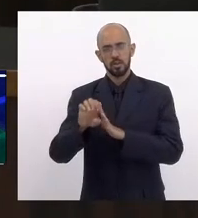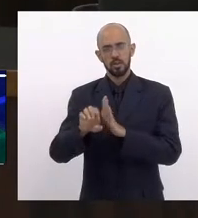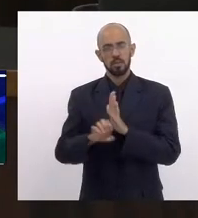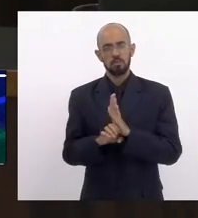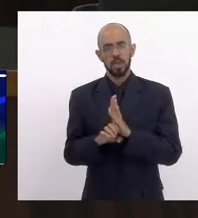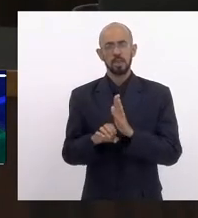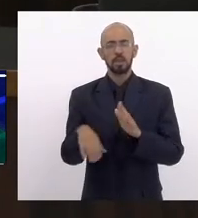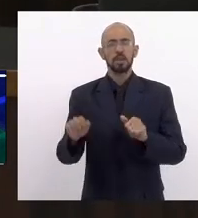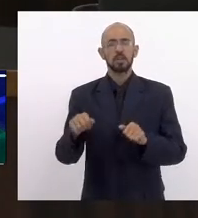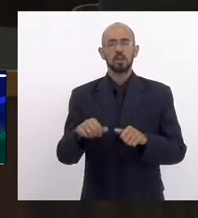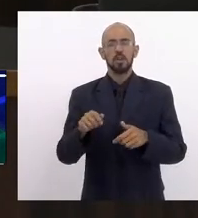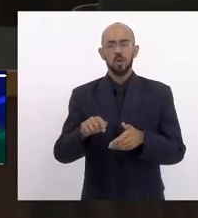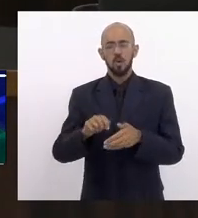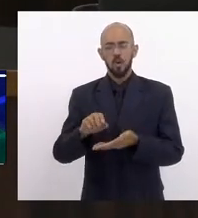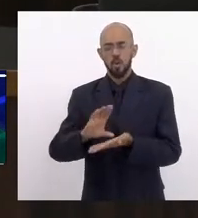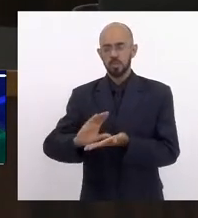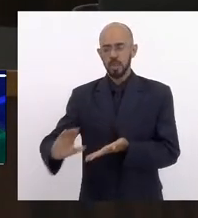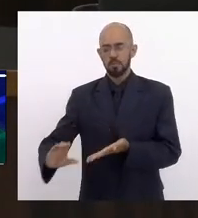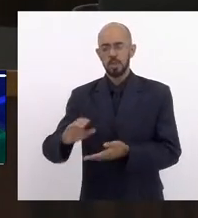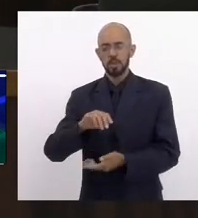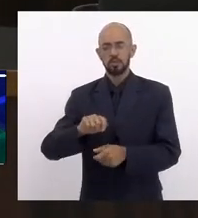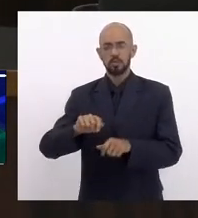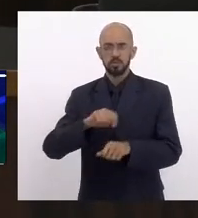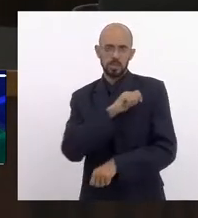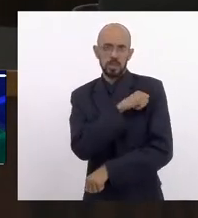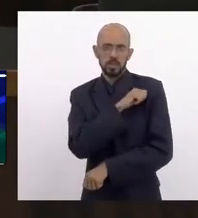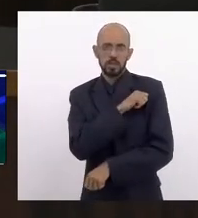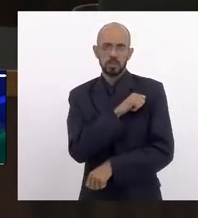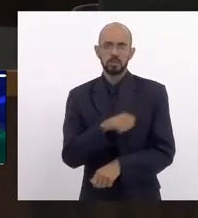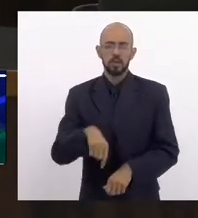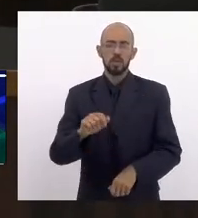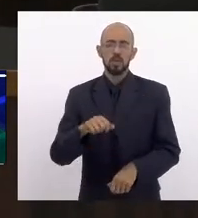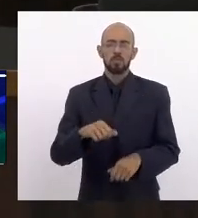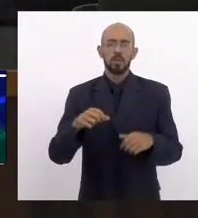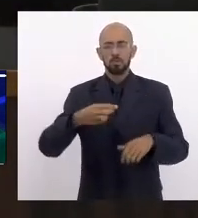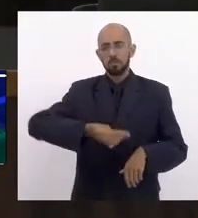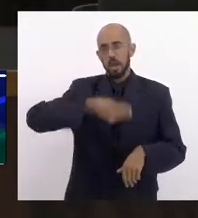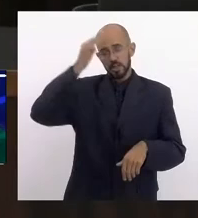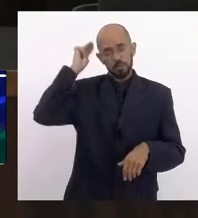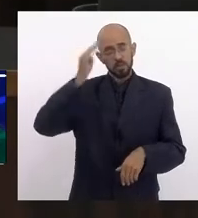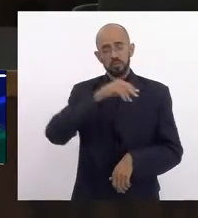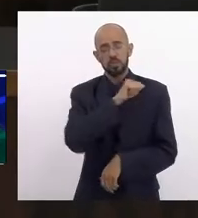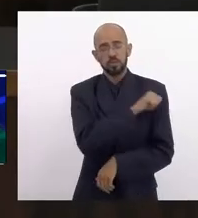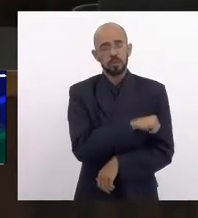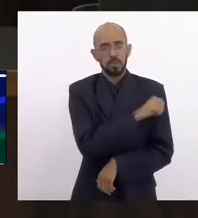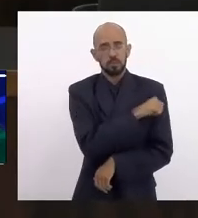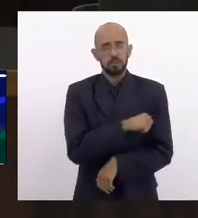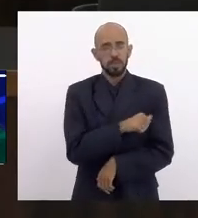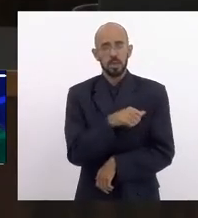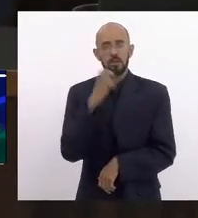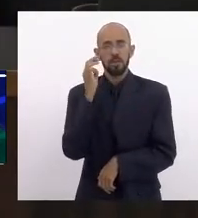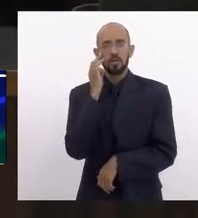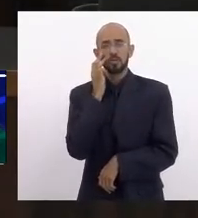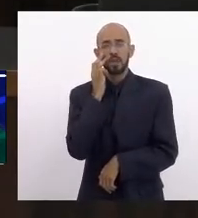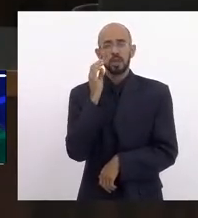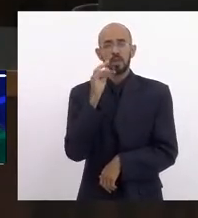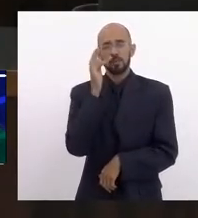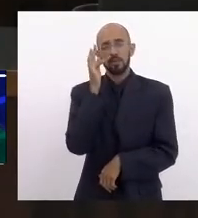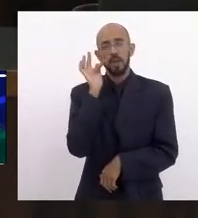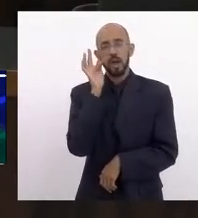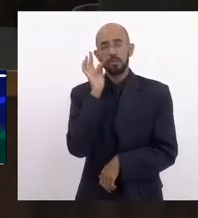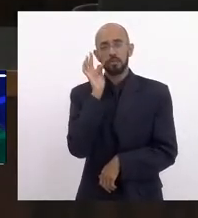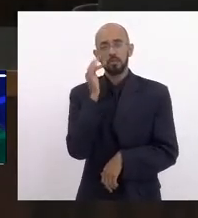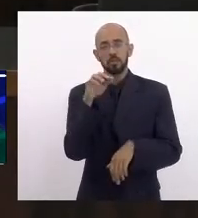de Orçamento, Finanças e Fiscalização Financeira, favorável. Relator, deputado Márcio Pacheco, Fermeira Rejane, Valdeque Carneiro, Flávio Serafim